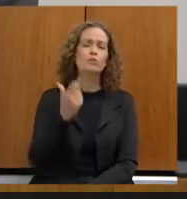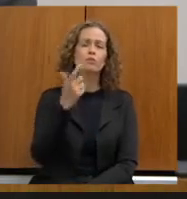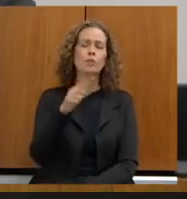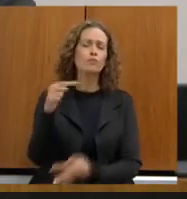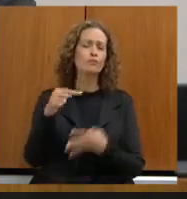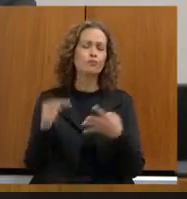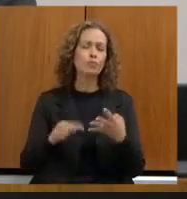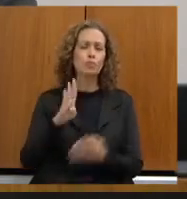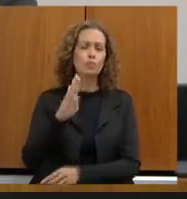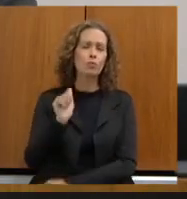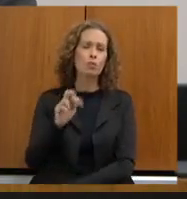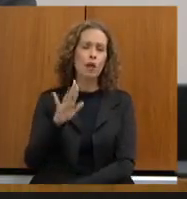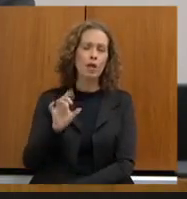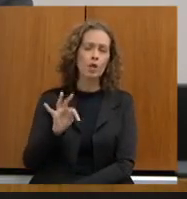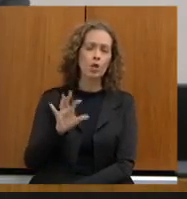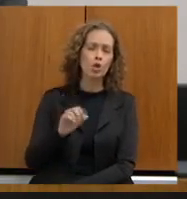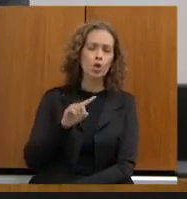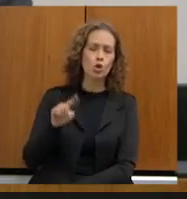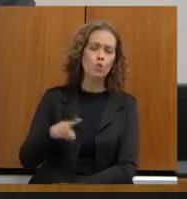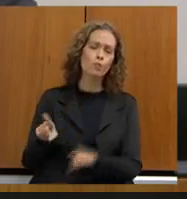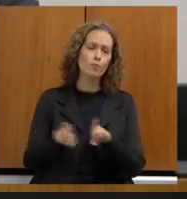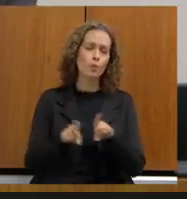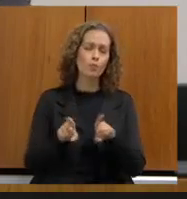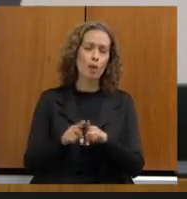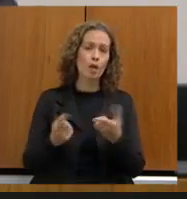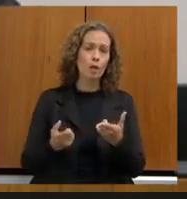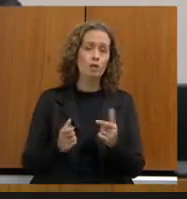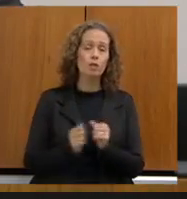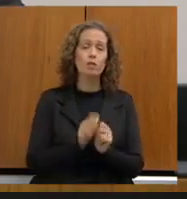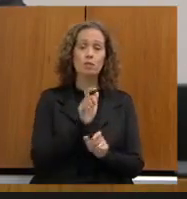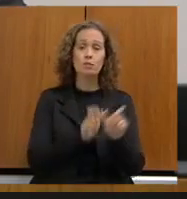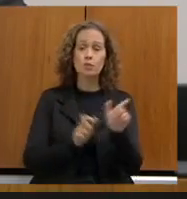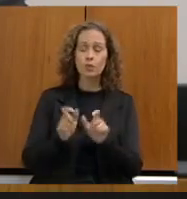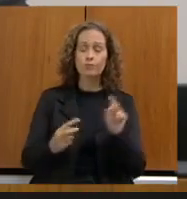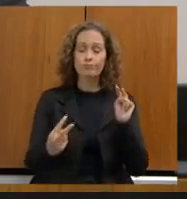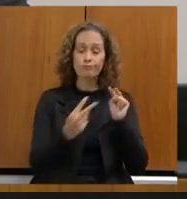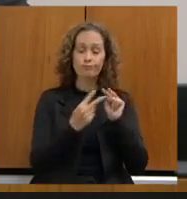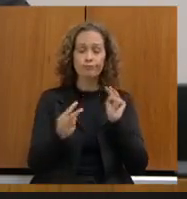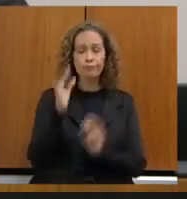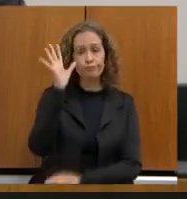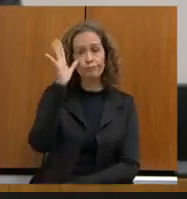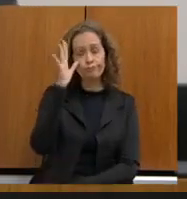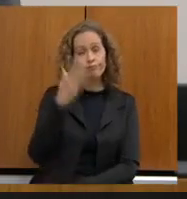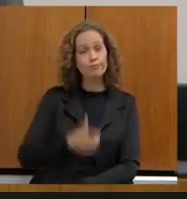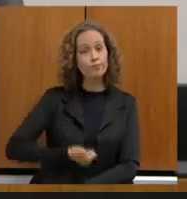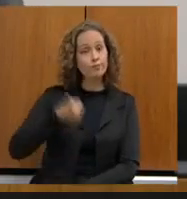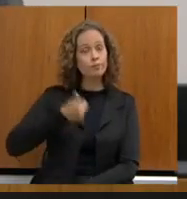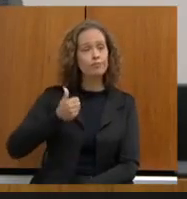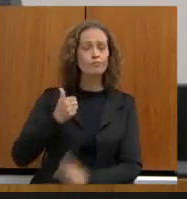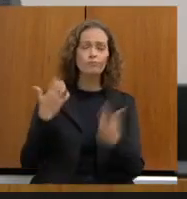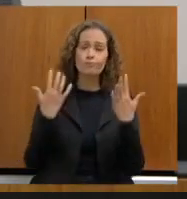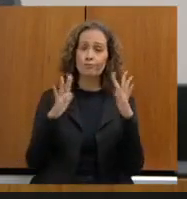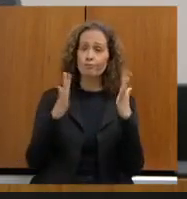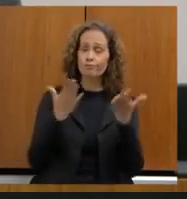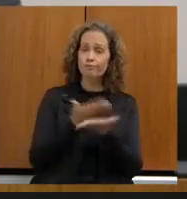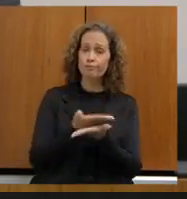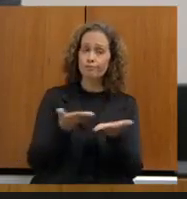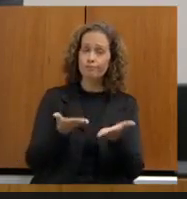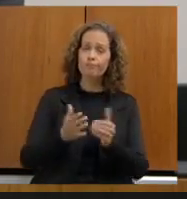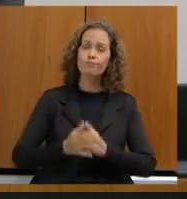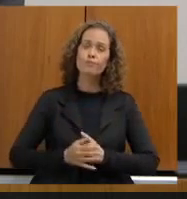para o pastor e aqueles que nos acompanha de forma remota você que tá perdendo para organizar a vossa senhoria